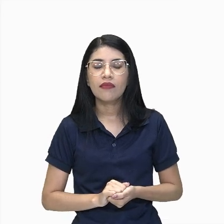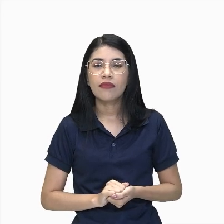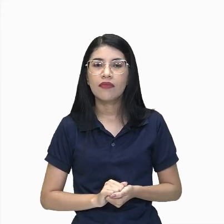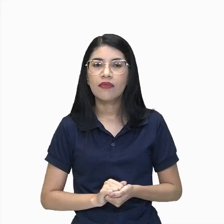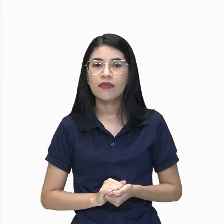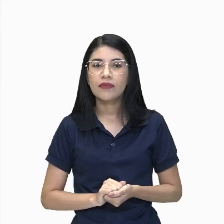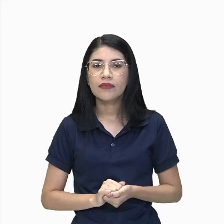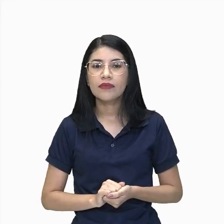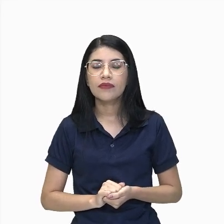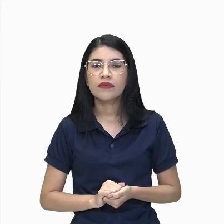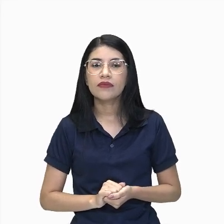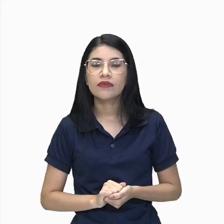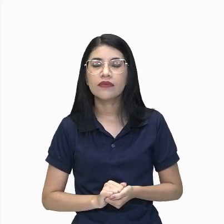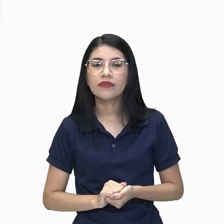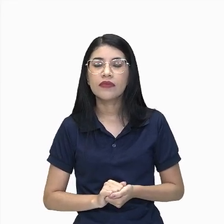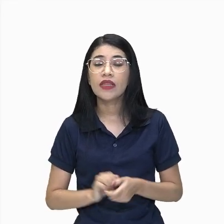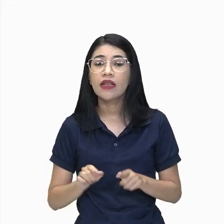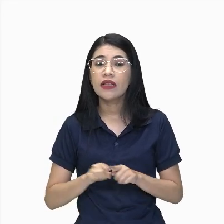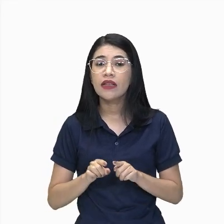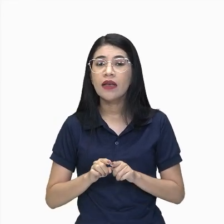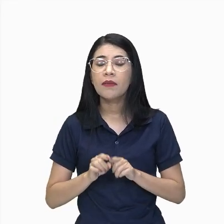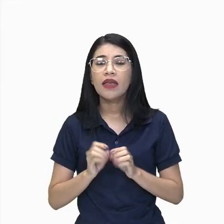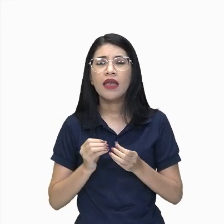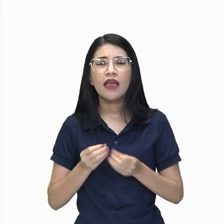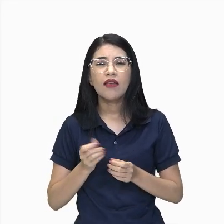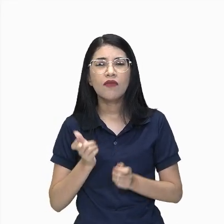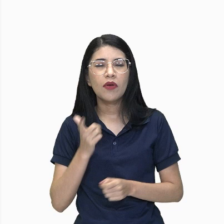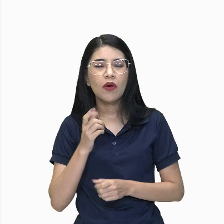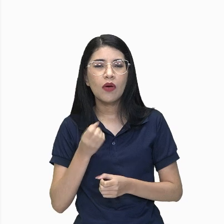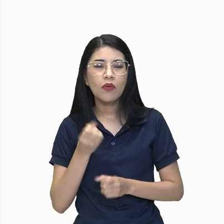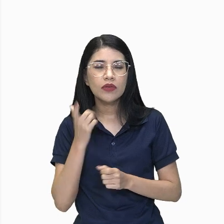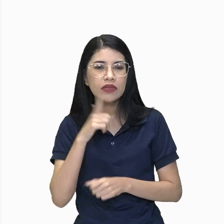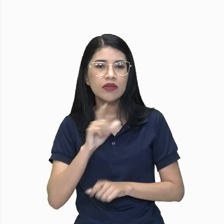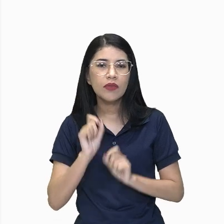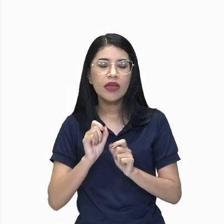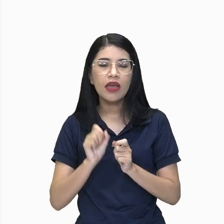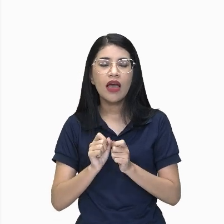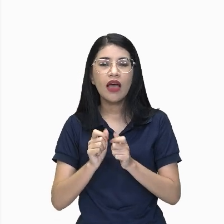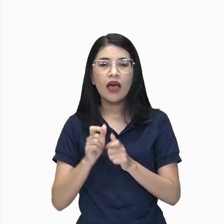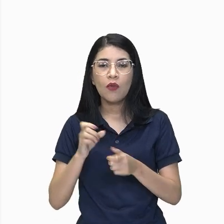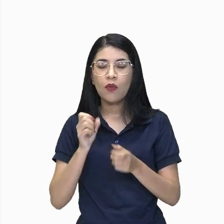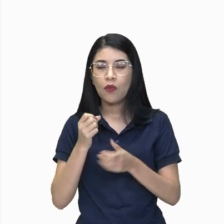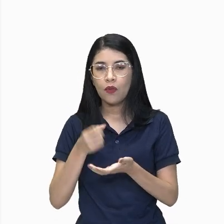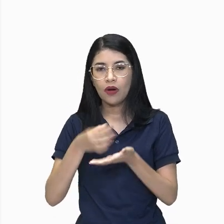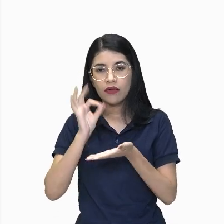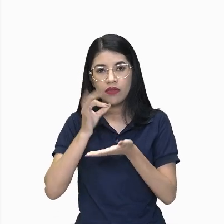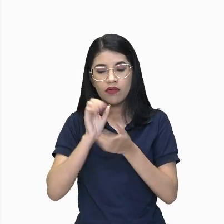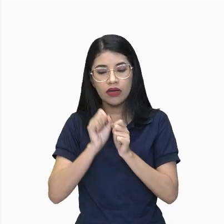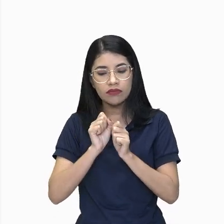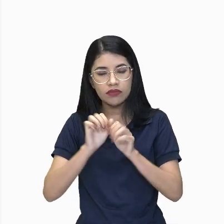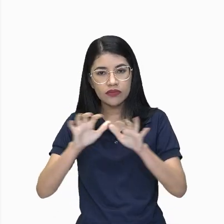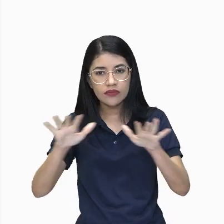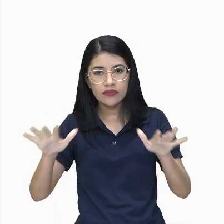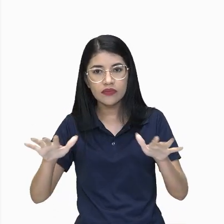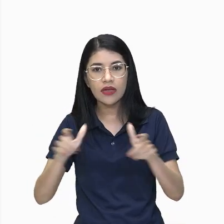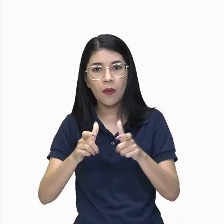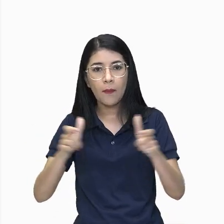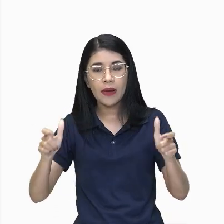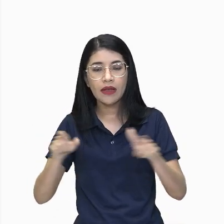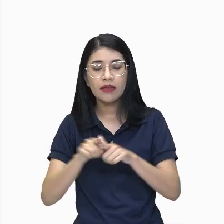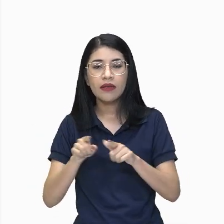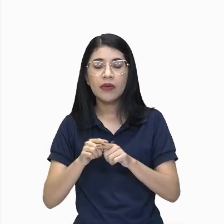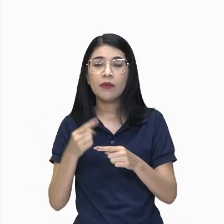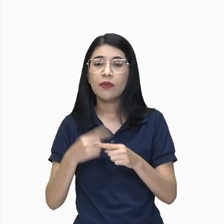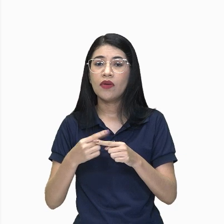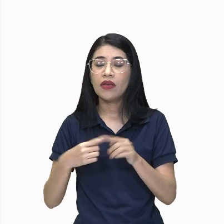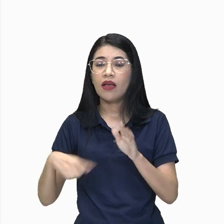adiante então, mais um tópico: favoreceu a expansão da economia cafeeira no Brasil, na medida em que a Lei de Terras favoreceu a elite